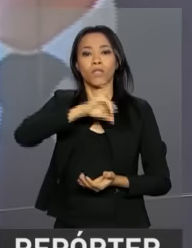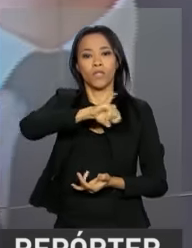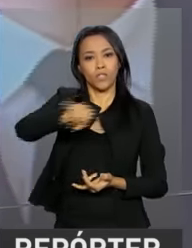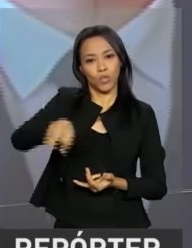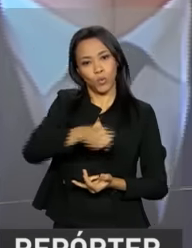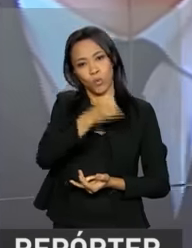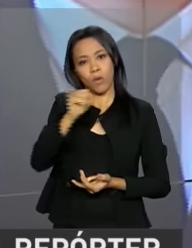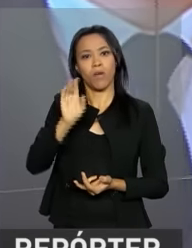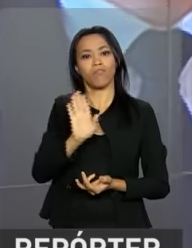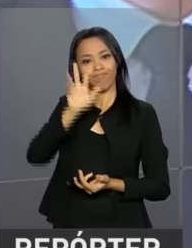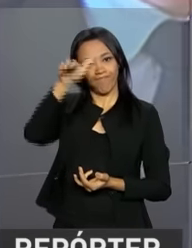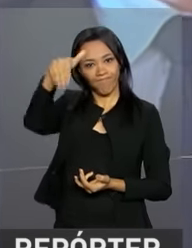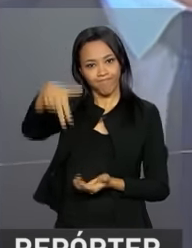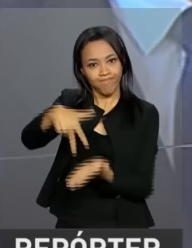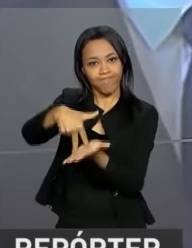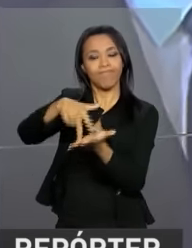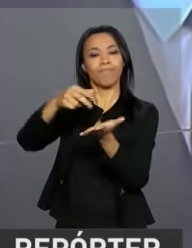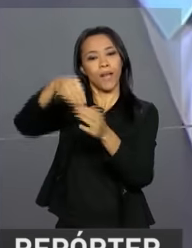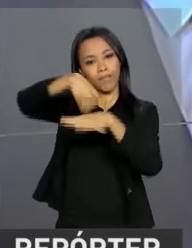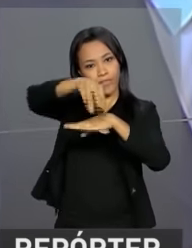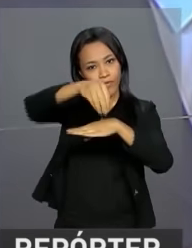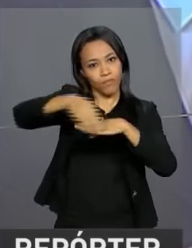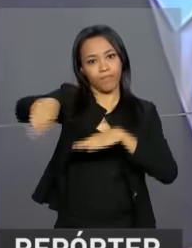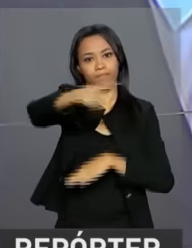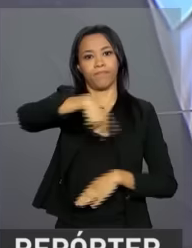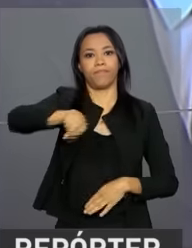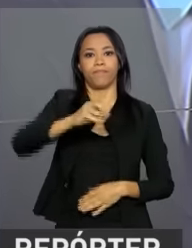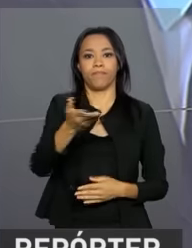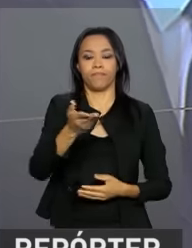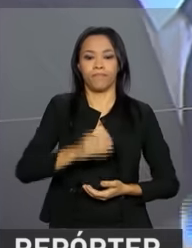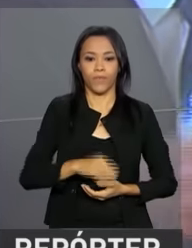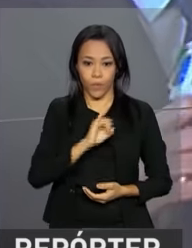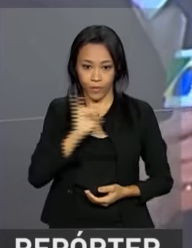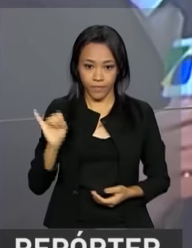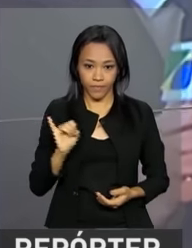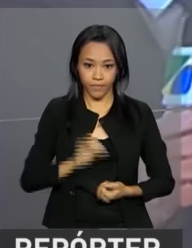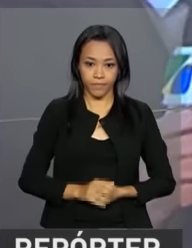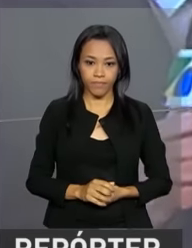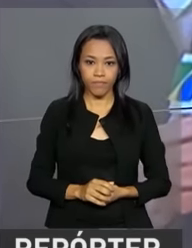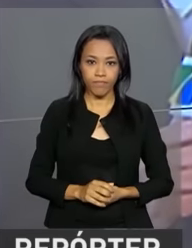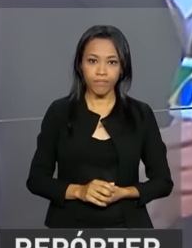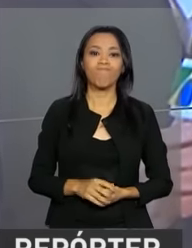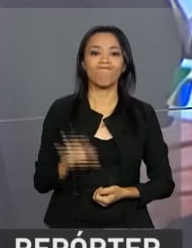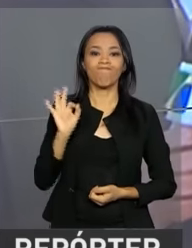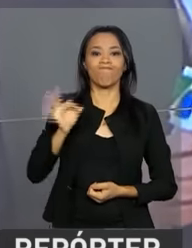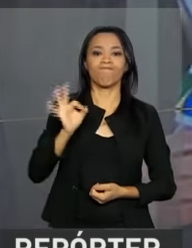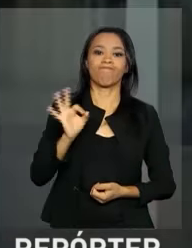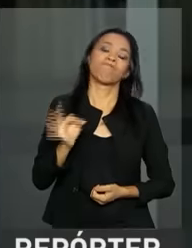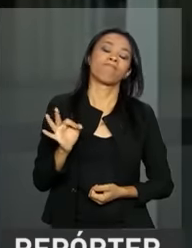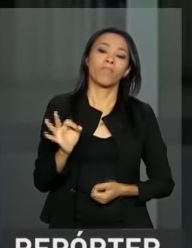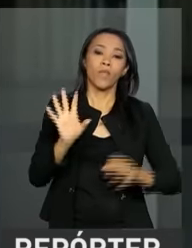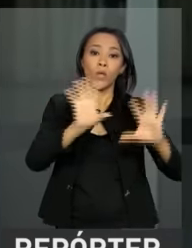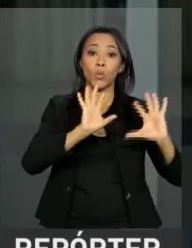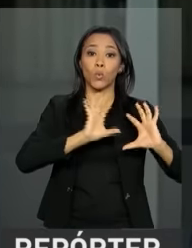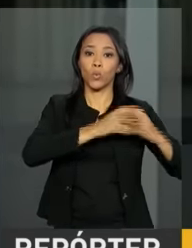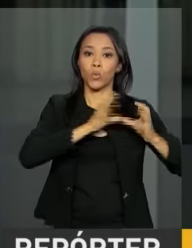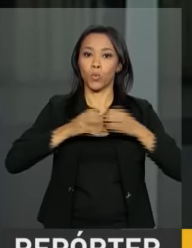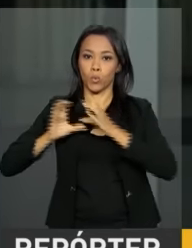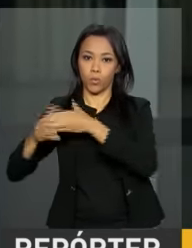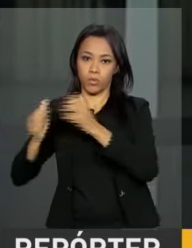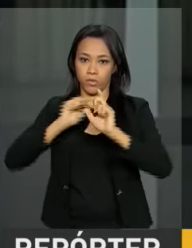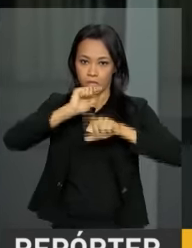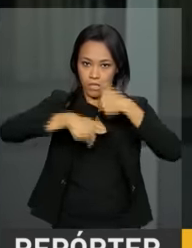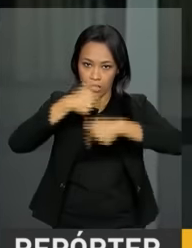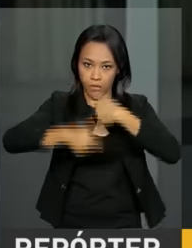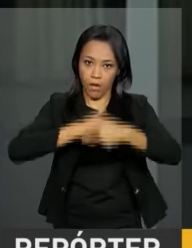informações pra gente Oi João Pedro o Leandro exatamente os grupos de trabalho do conselhão